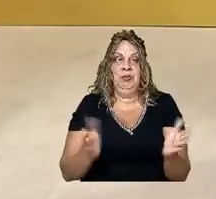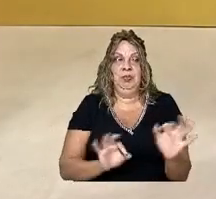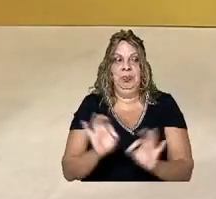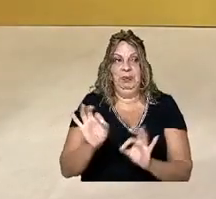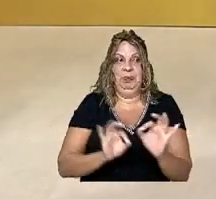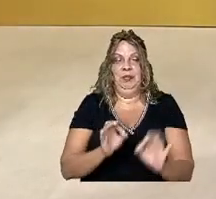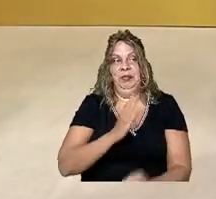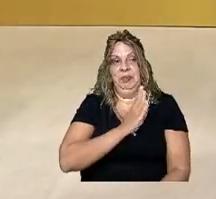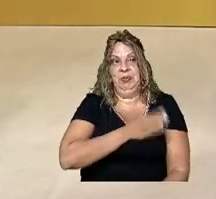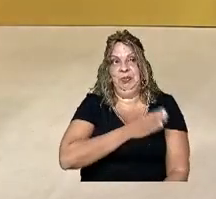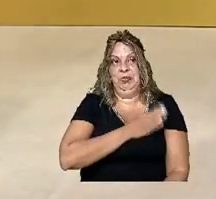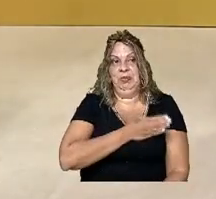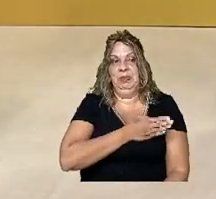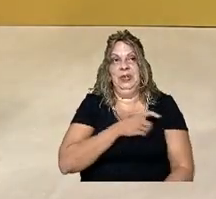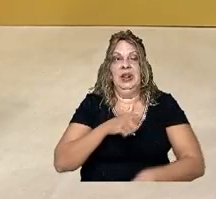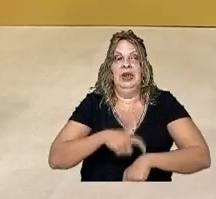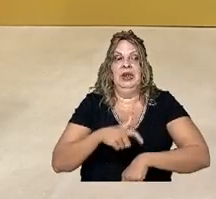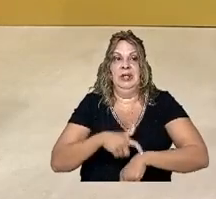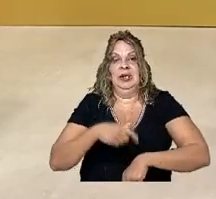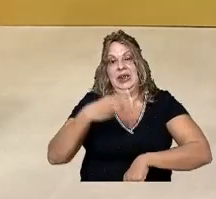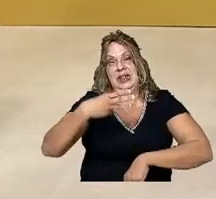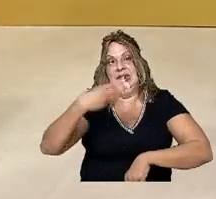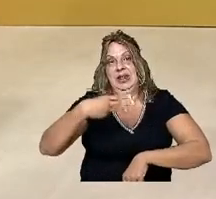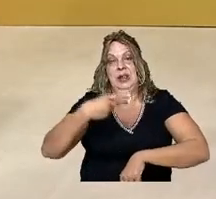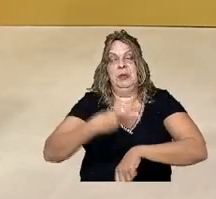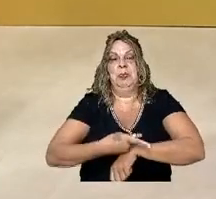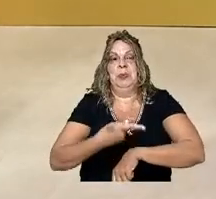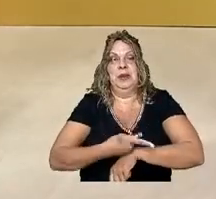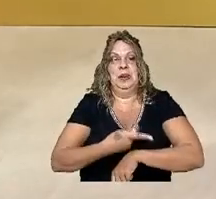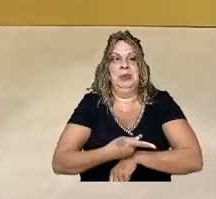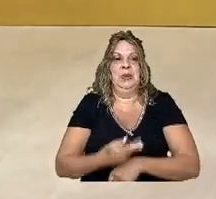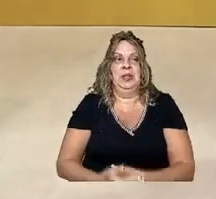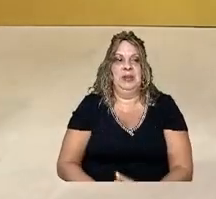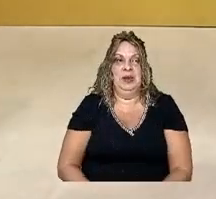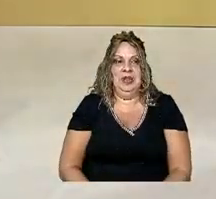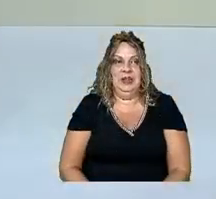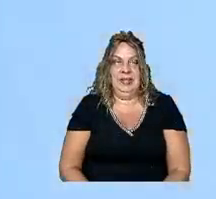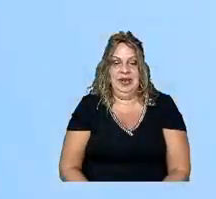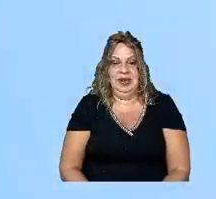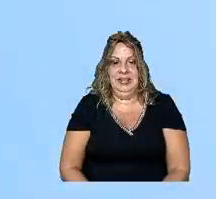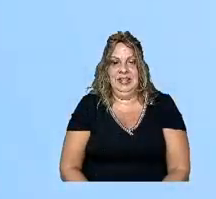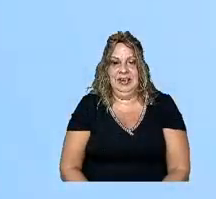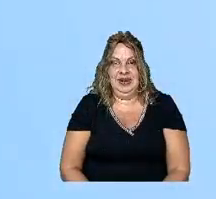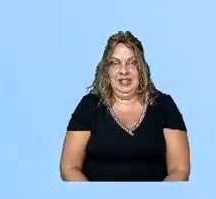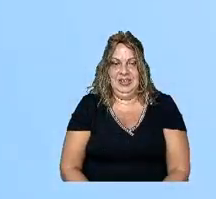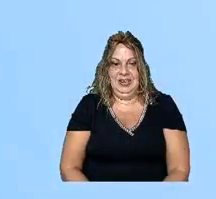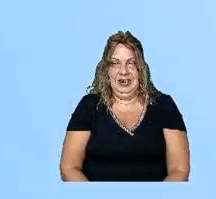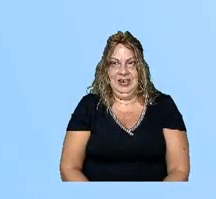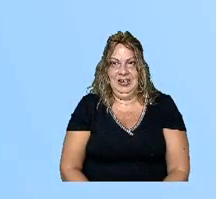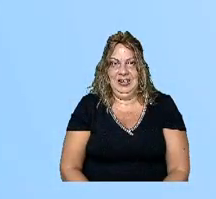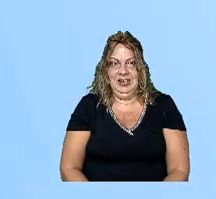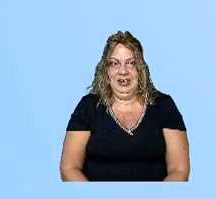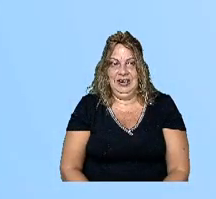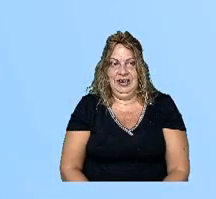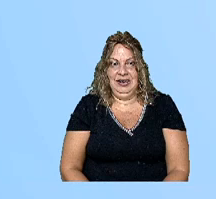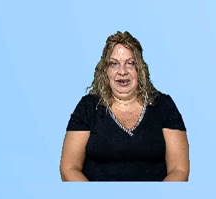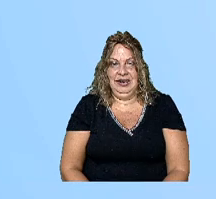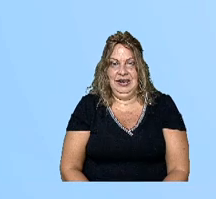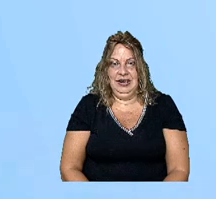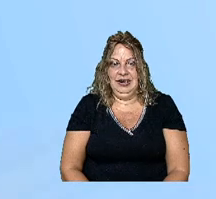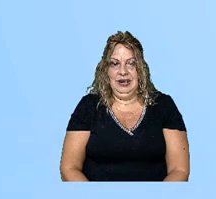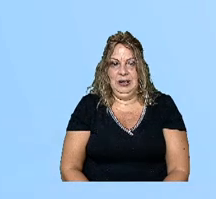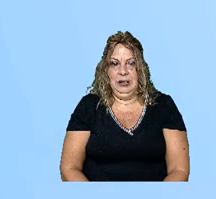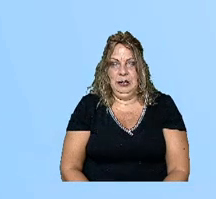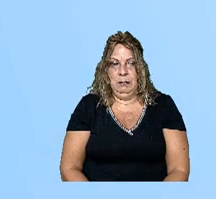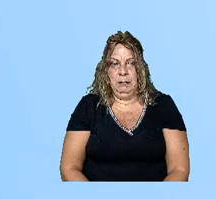prepara o coração, pois está na hora do nosso terceiro prêmio. Partiu! No terceiro